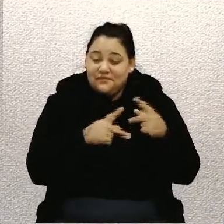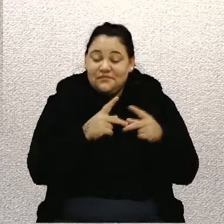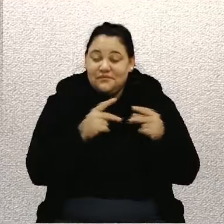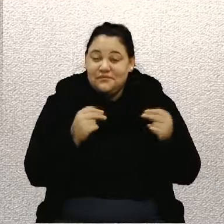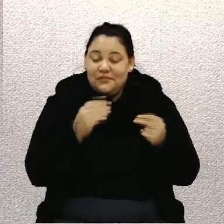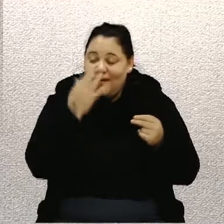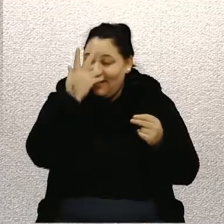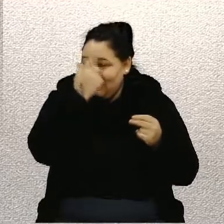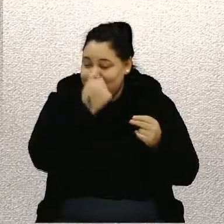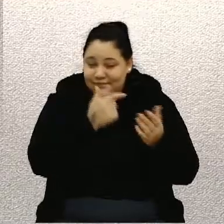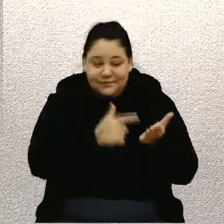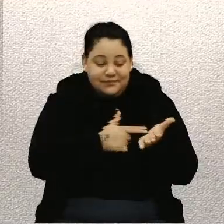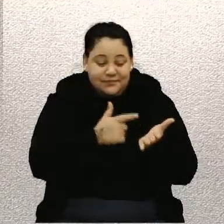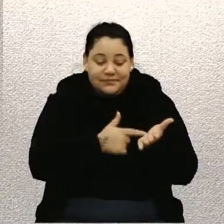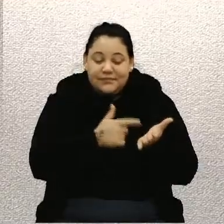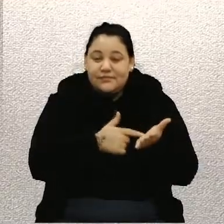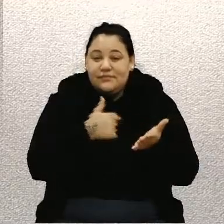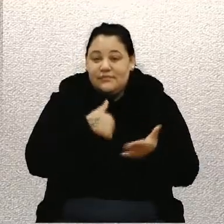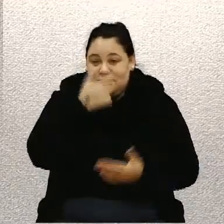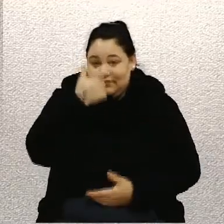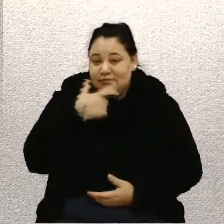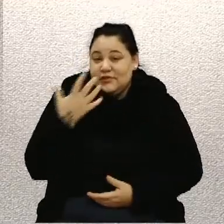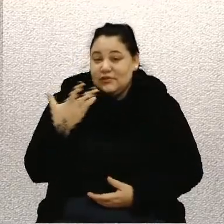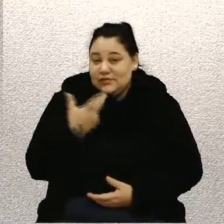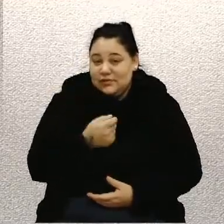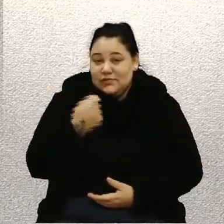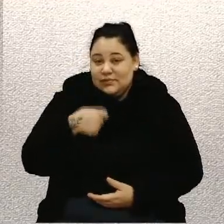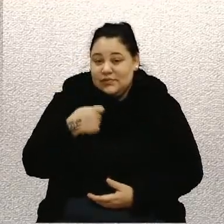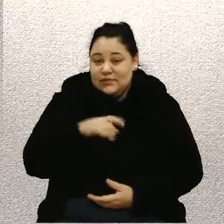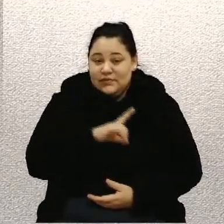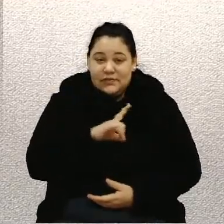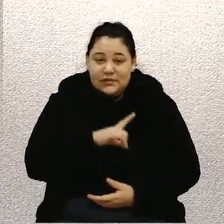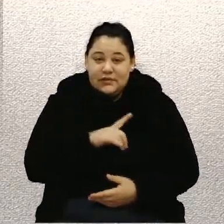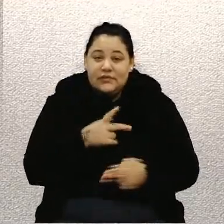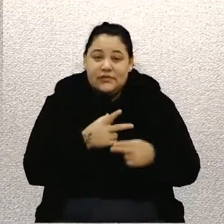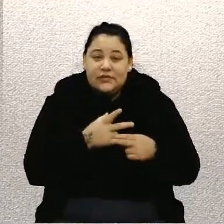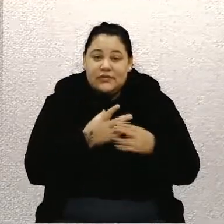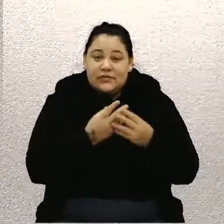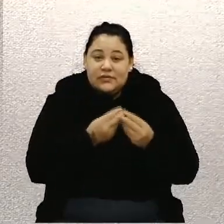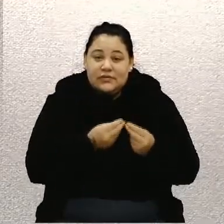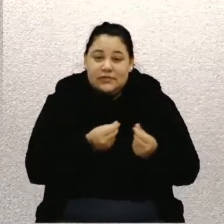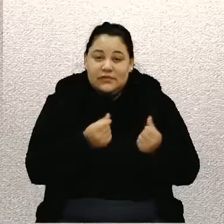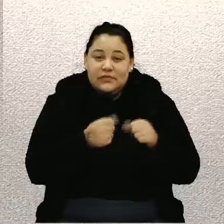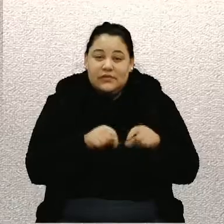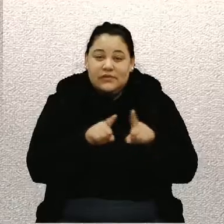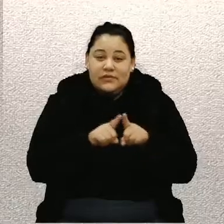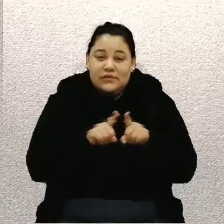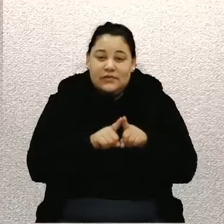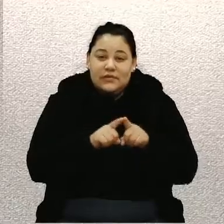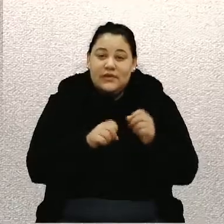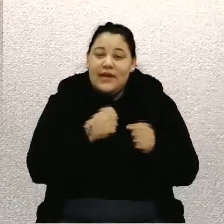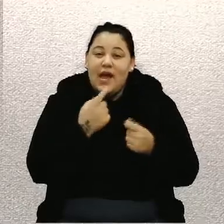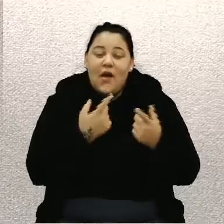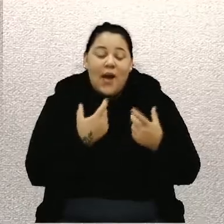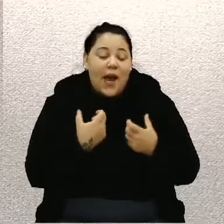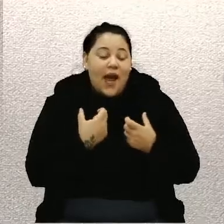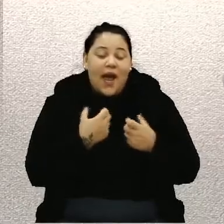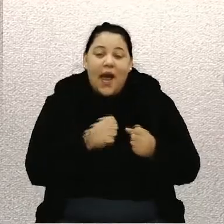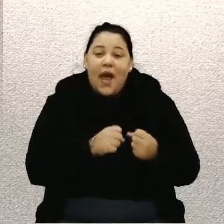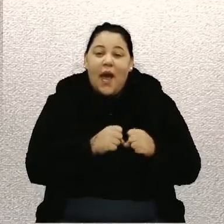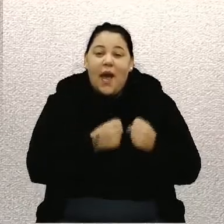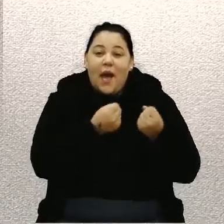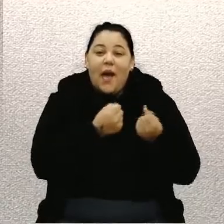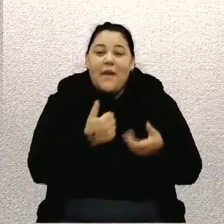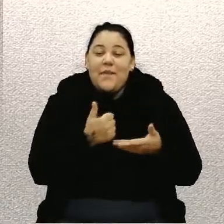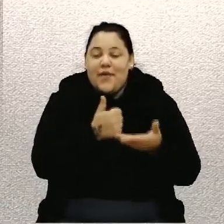livro, algo que todos devemos conhecer, de uma sensibilidade e alguém que defendia a natureza, defendia